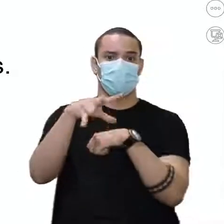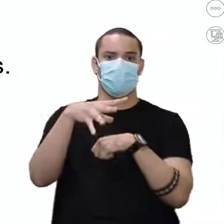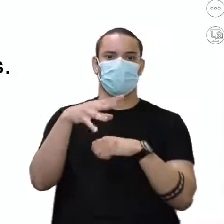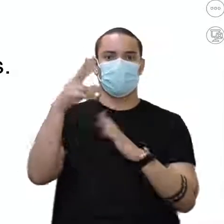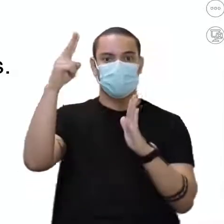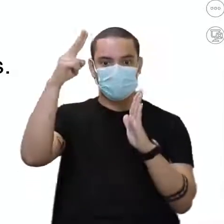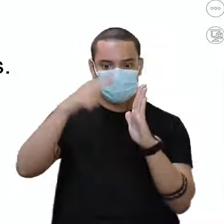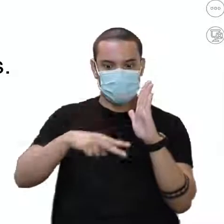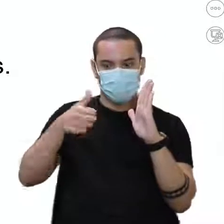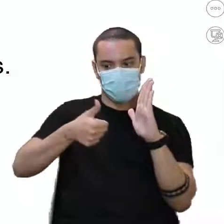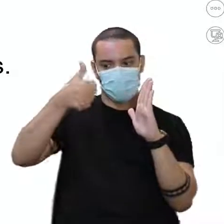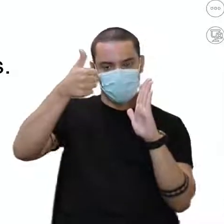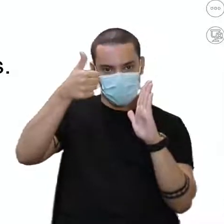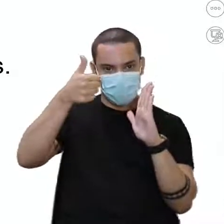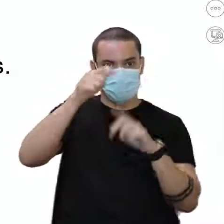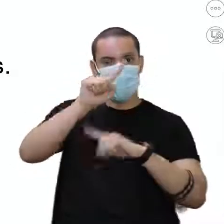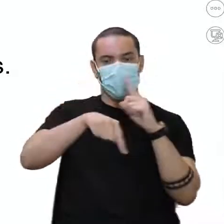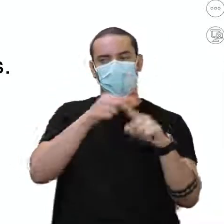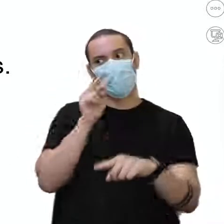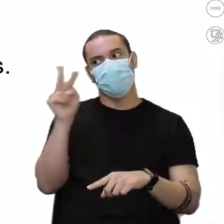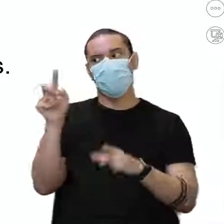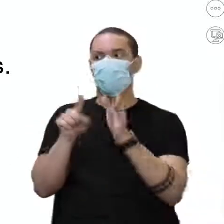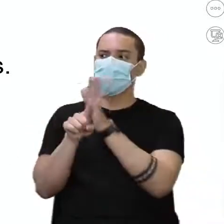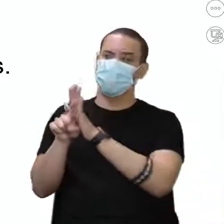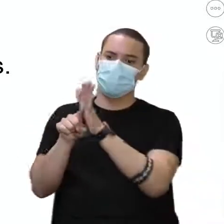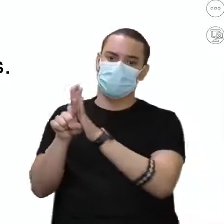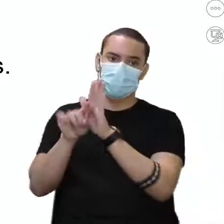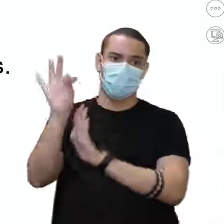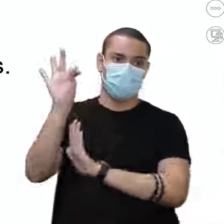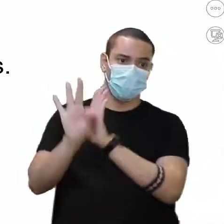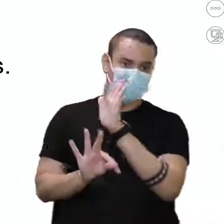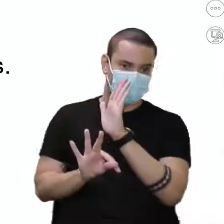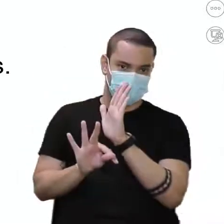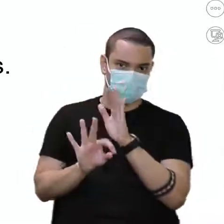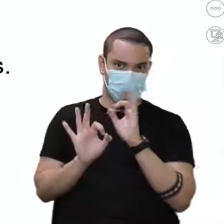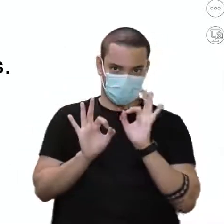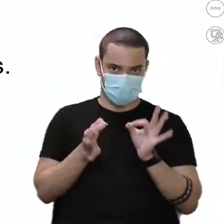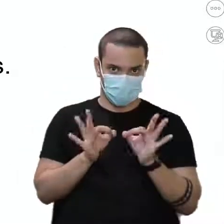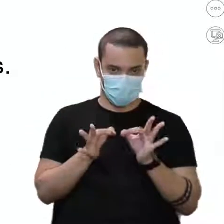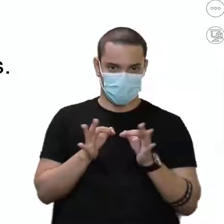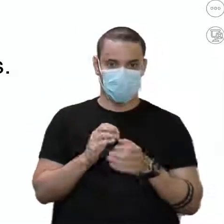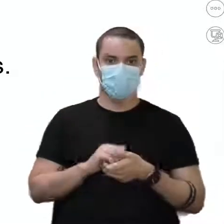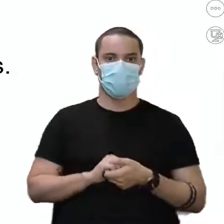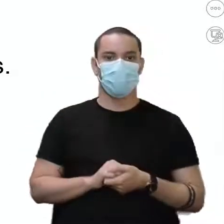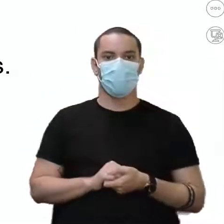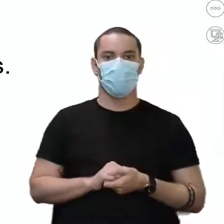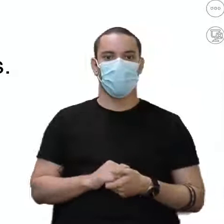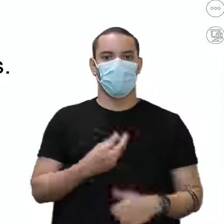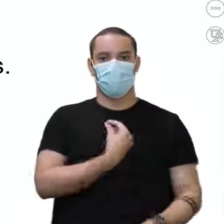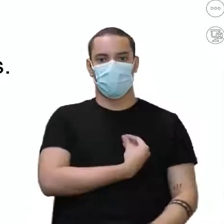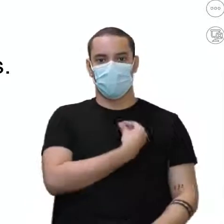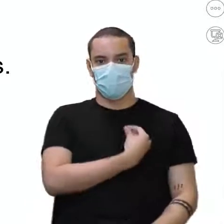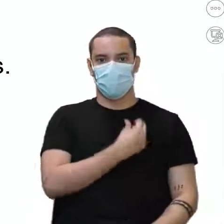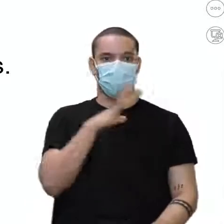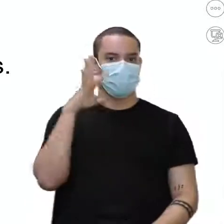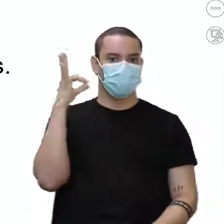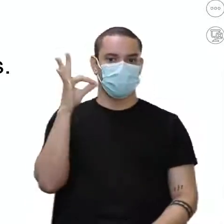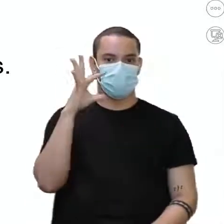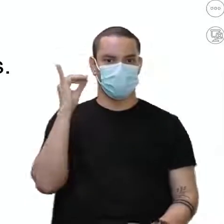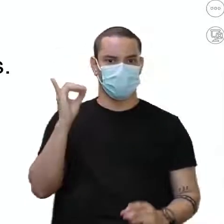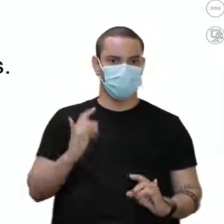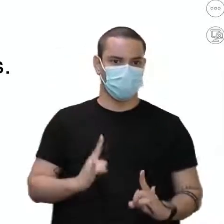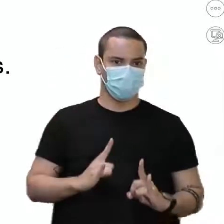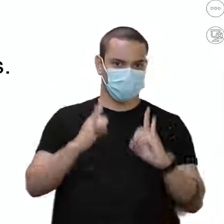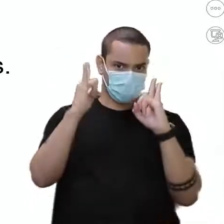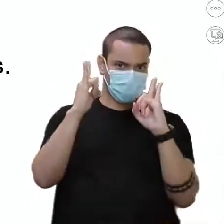é leia as alternativas primeiro para depois ficar apreensivo com o texto. Então, vamos lá. A vida de gatos em